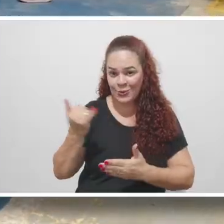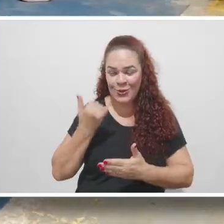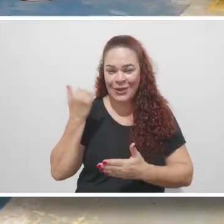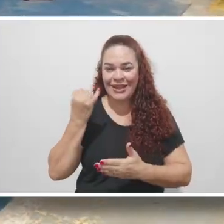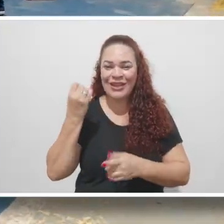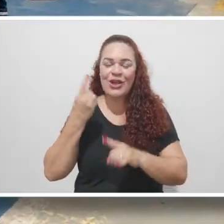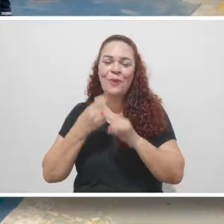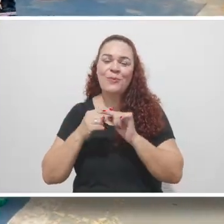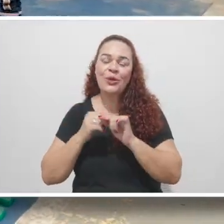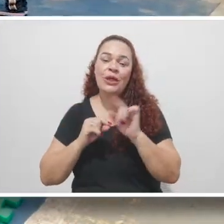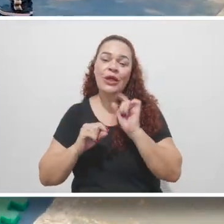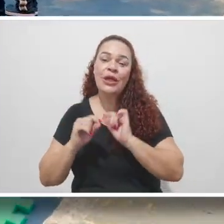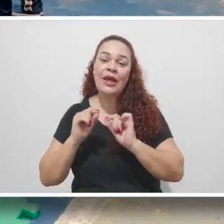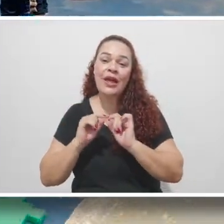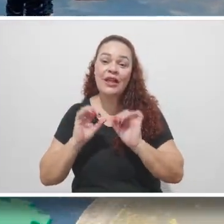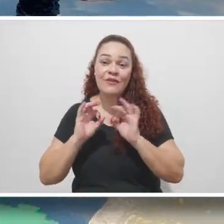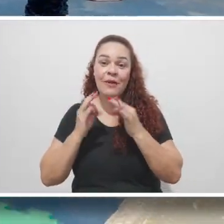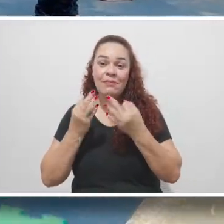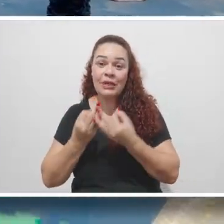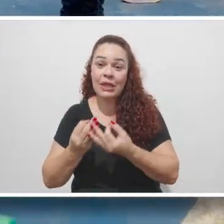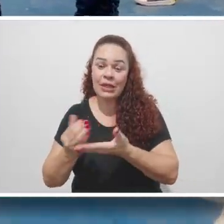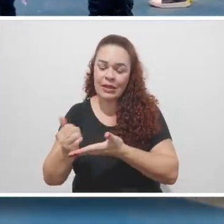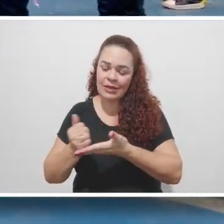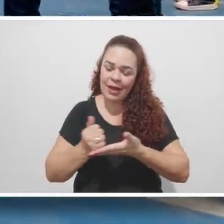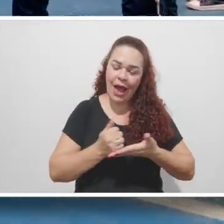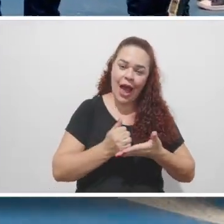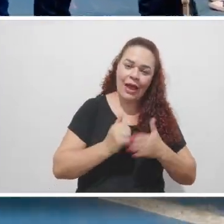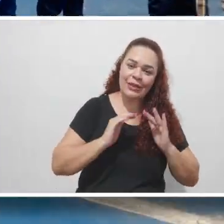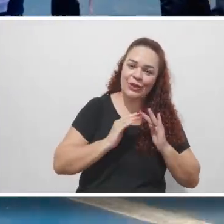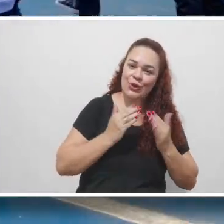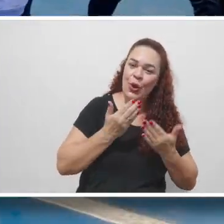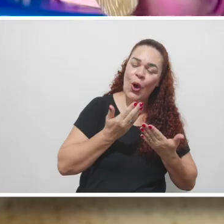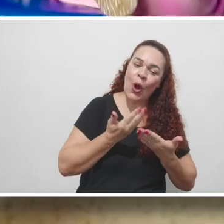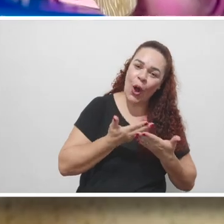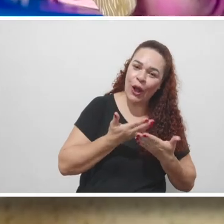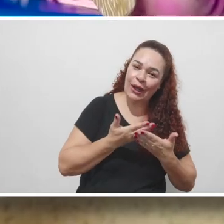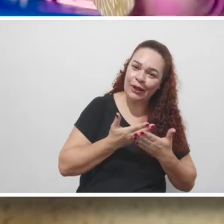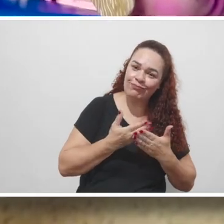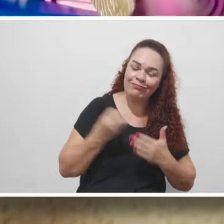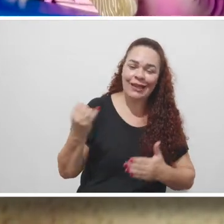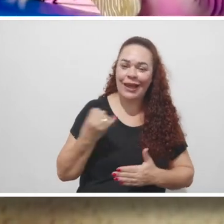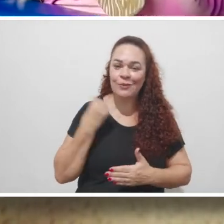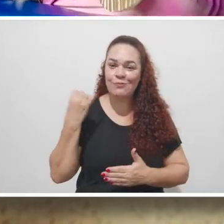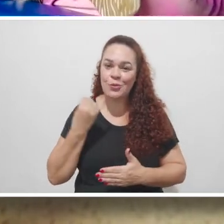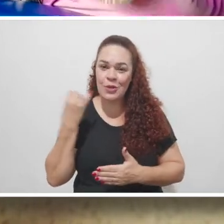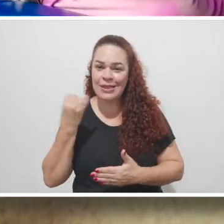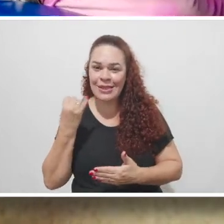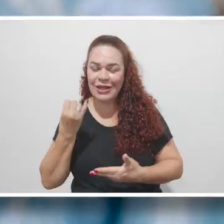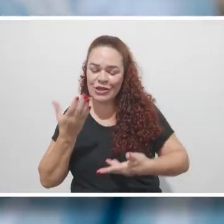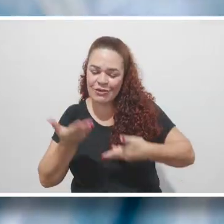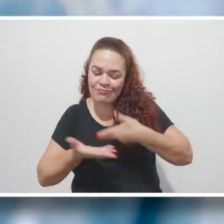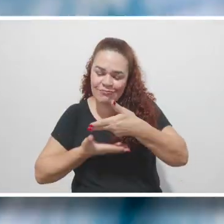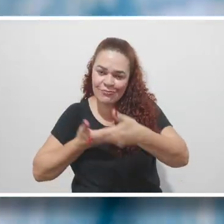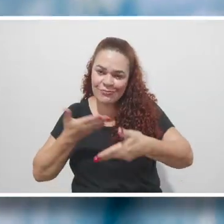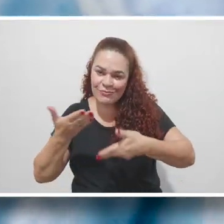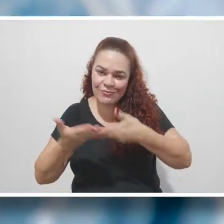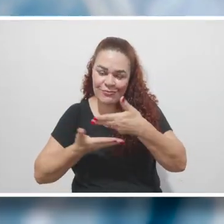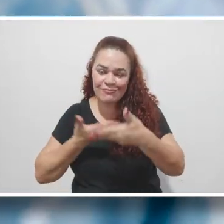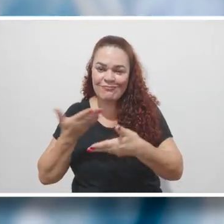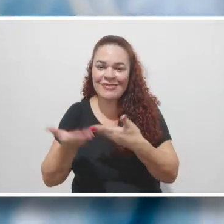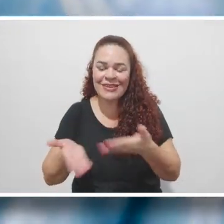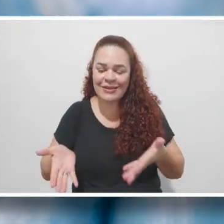pais eles mandam as crianças para que eles convivam mais na escola, né? Então, é muito importante para que eles aprendam também